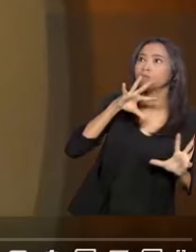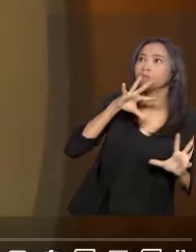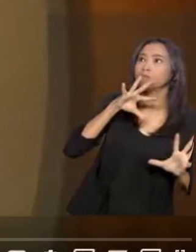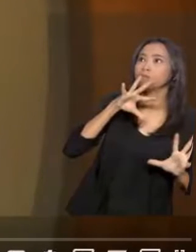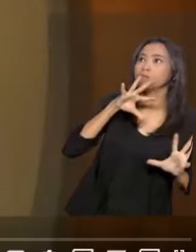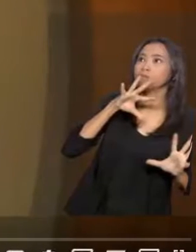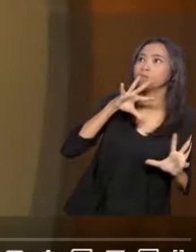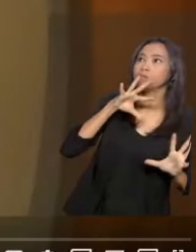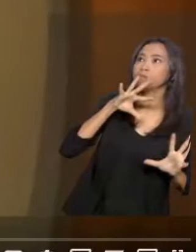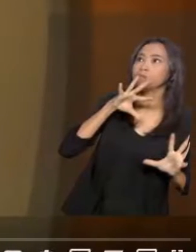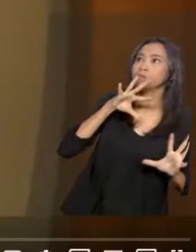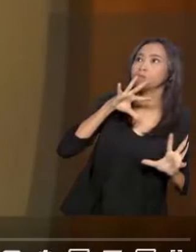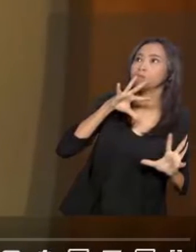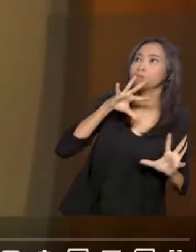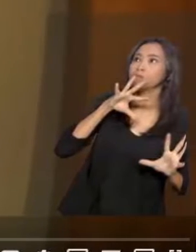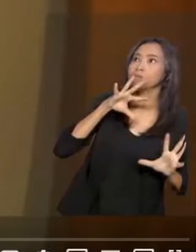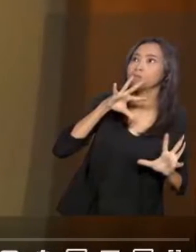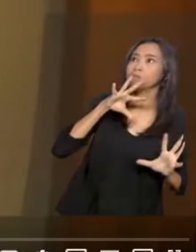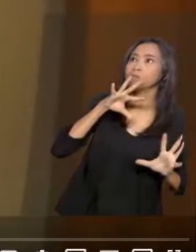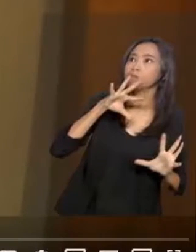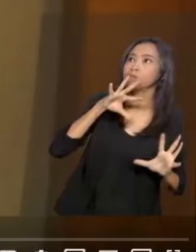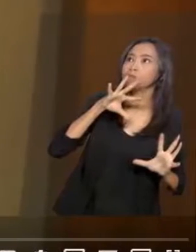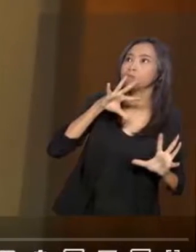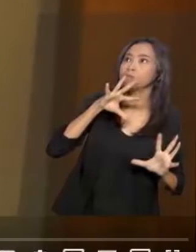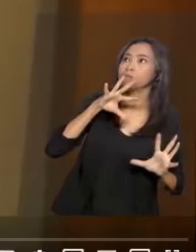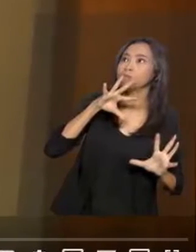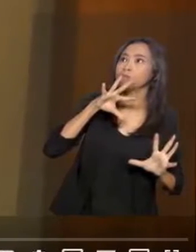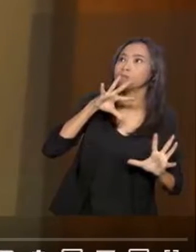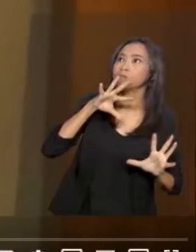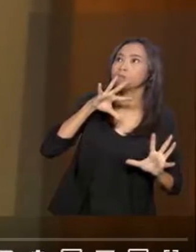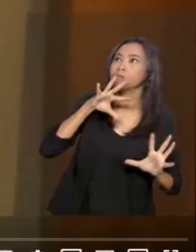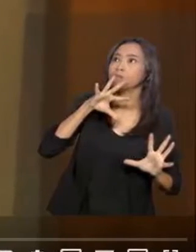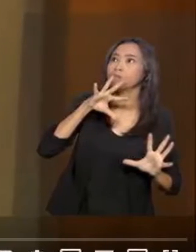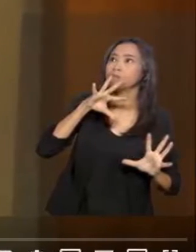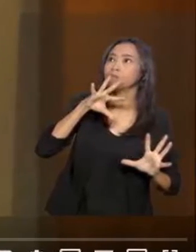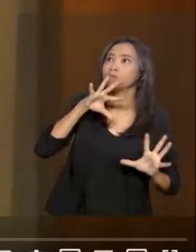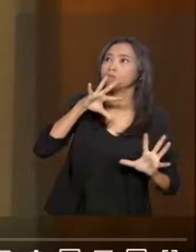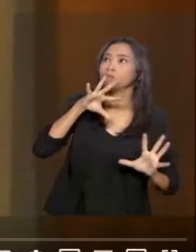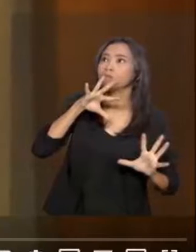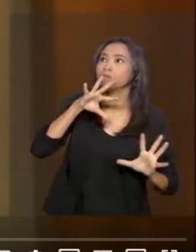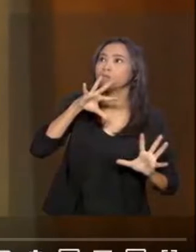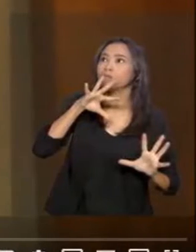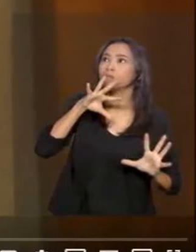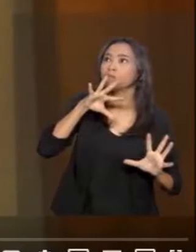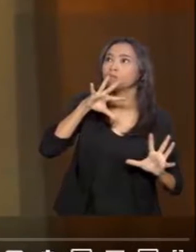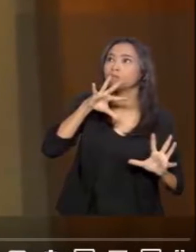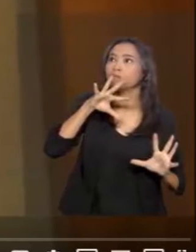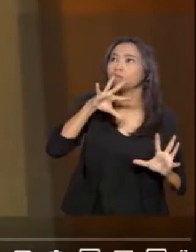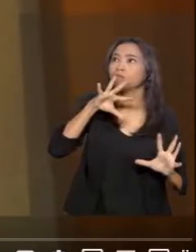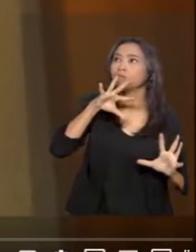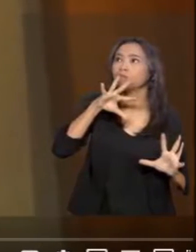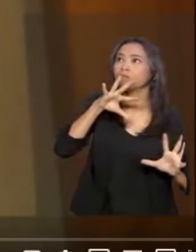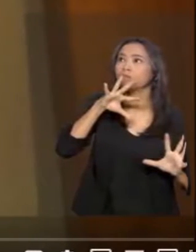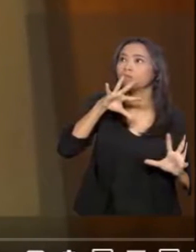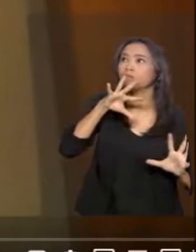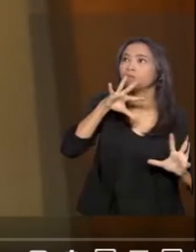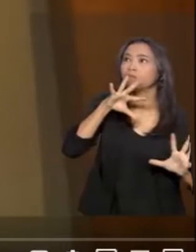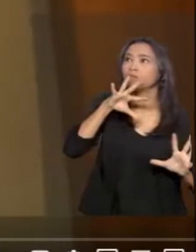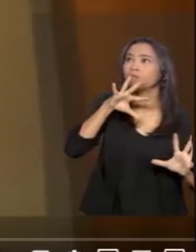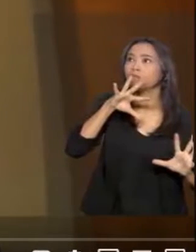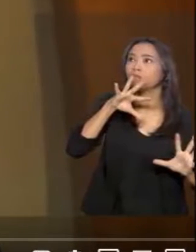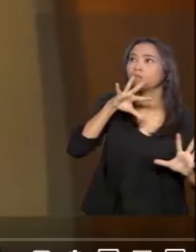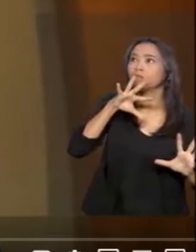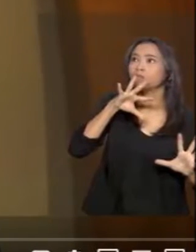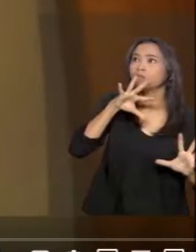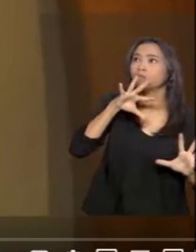levar a posição brasileira junto ao G7. Incêndios florestais existem em todo o mundo.